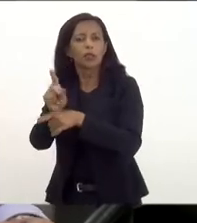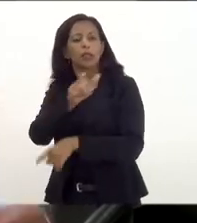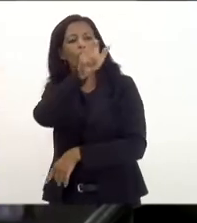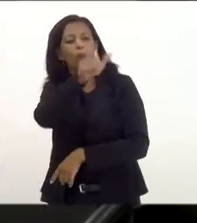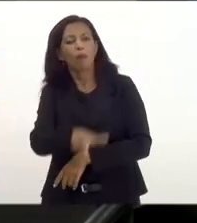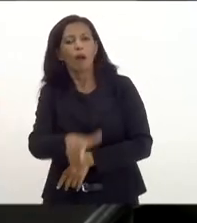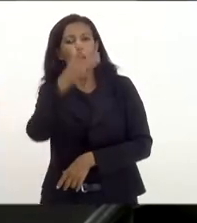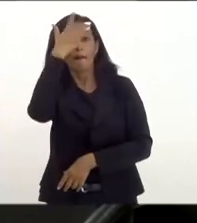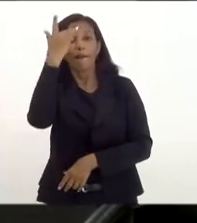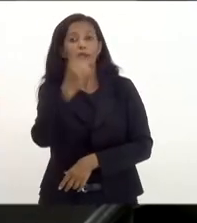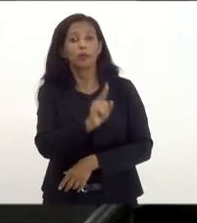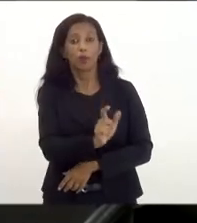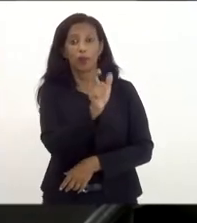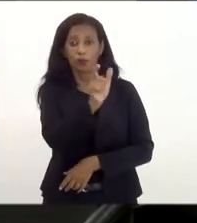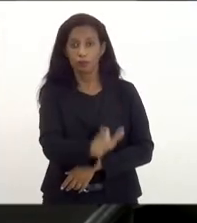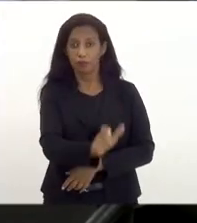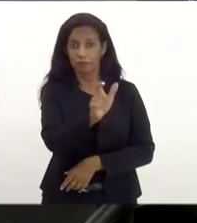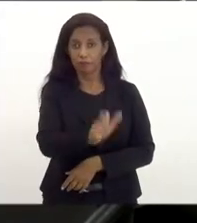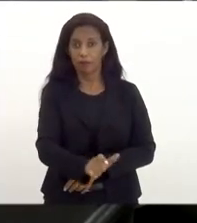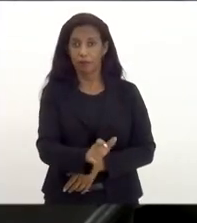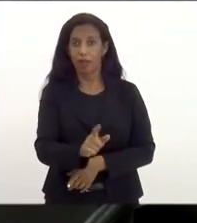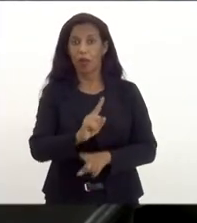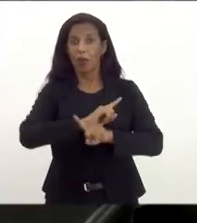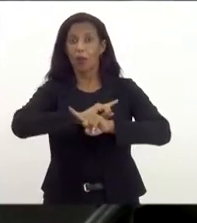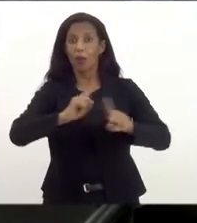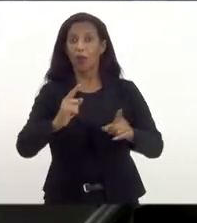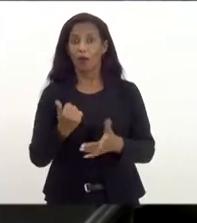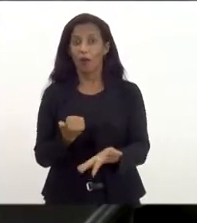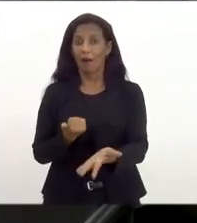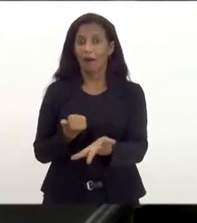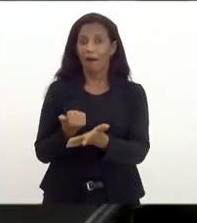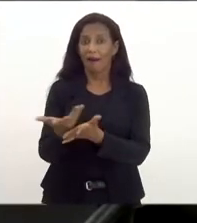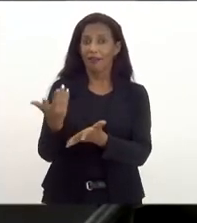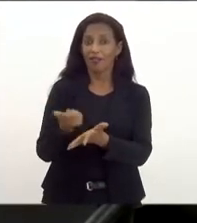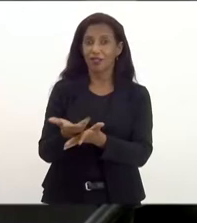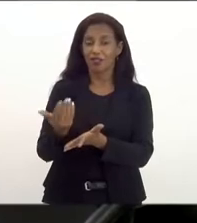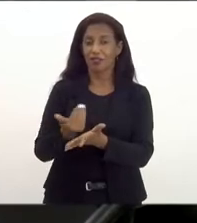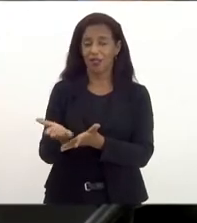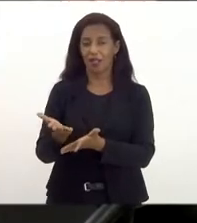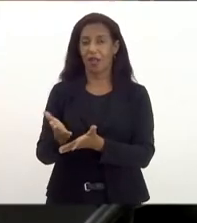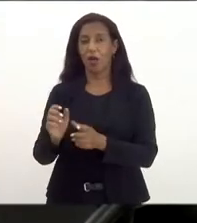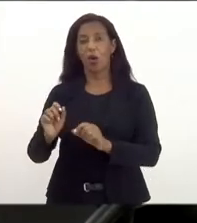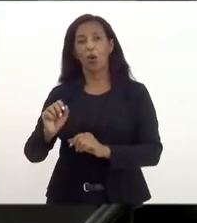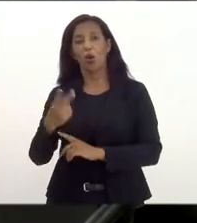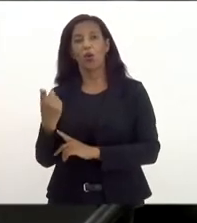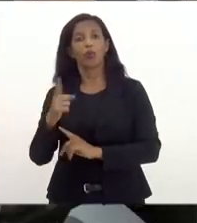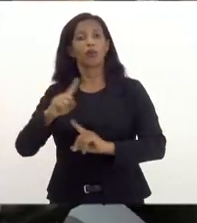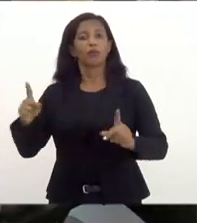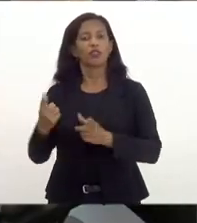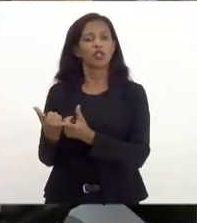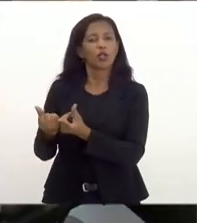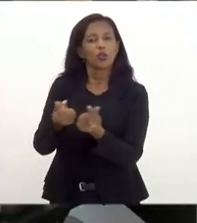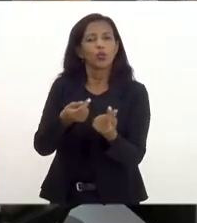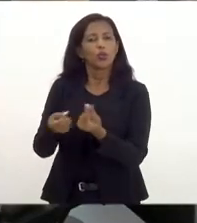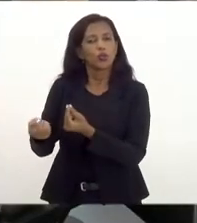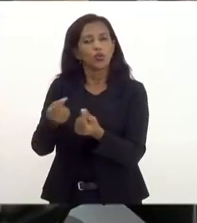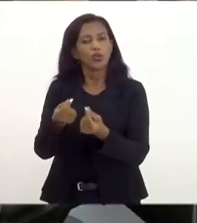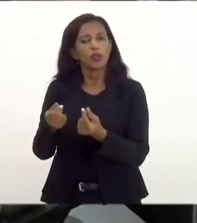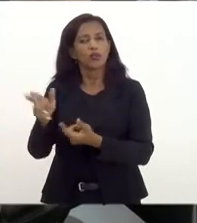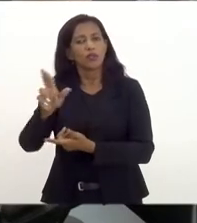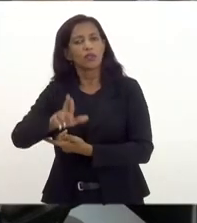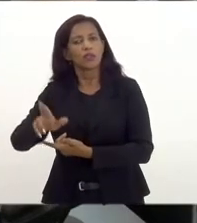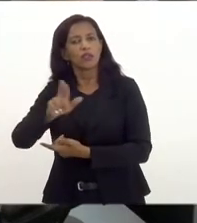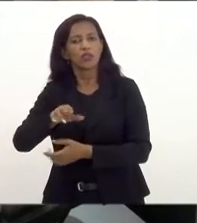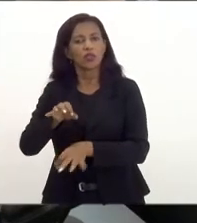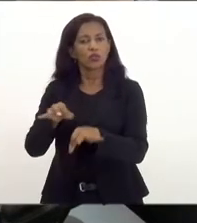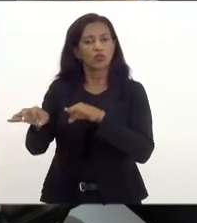contribuinte por não gastar ou não deixar que aquele dinheiro seja utilizado de